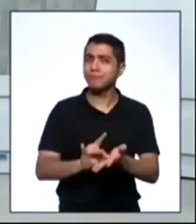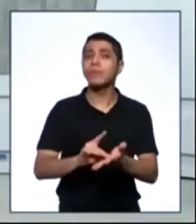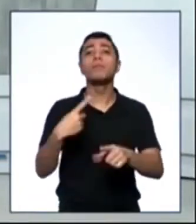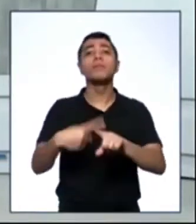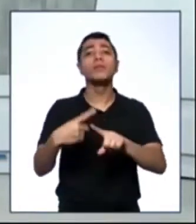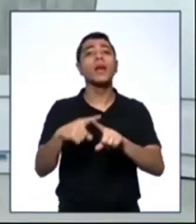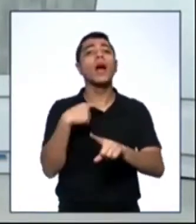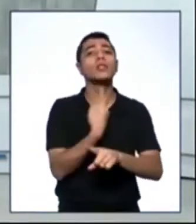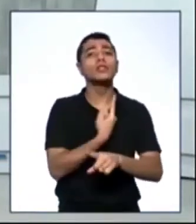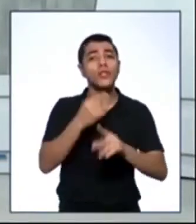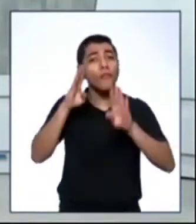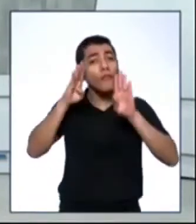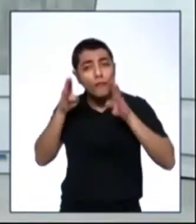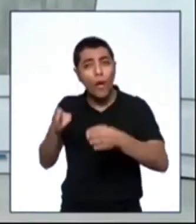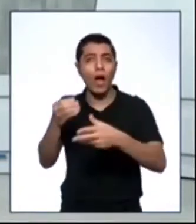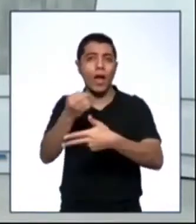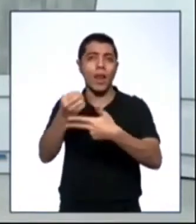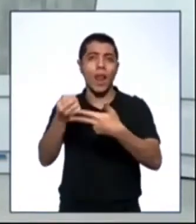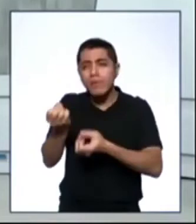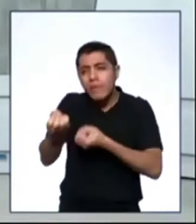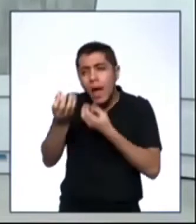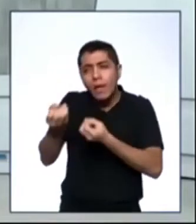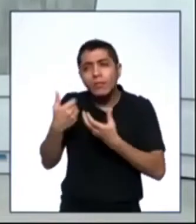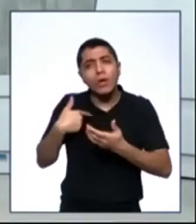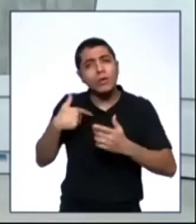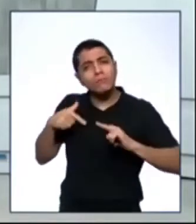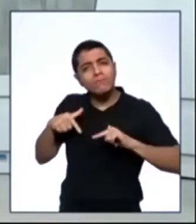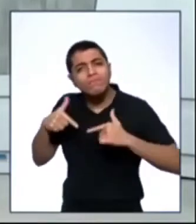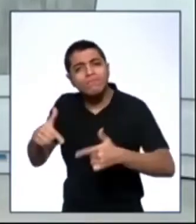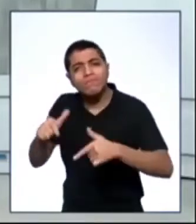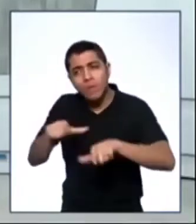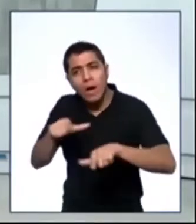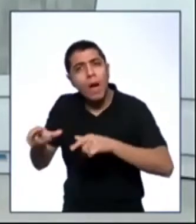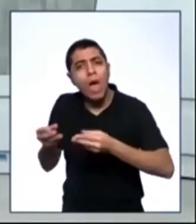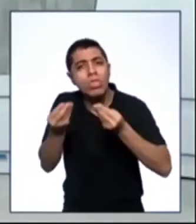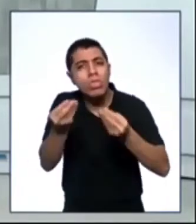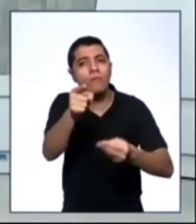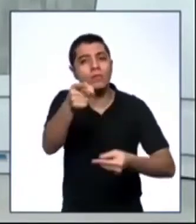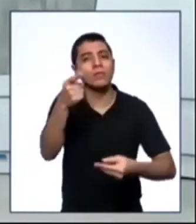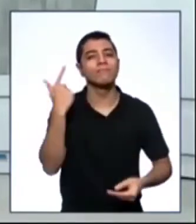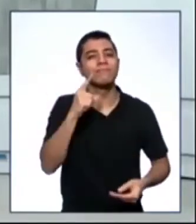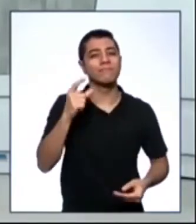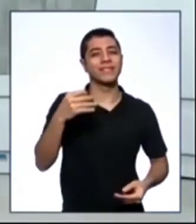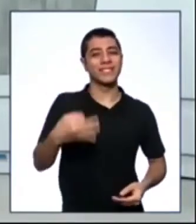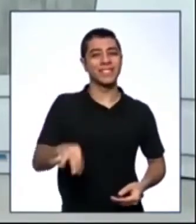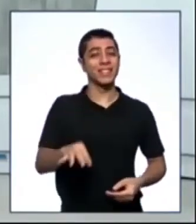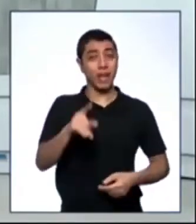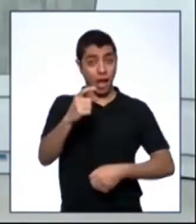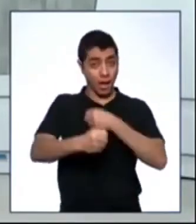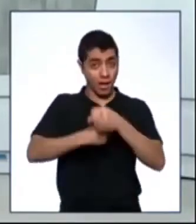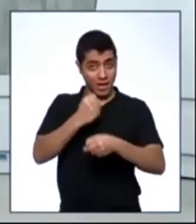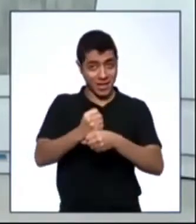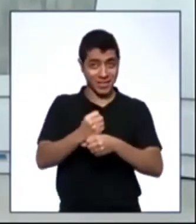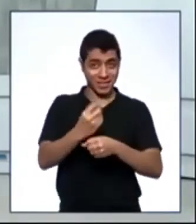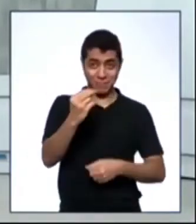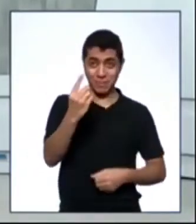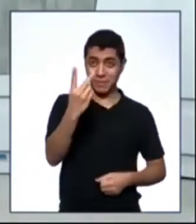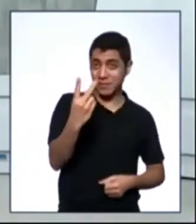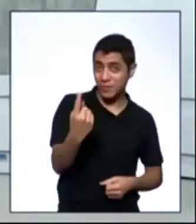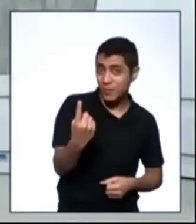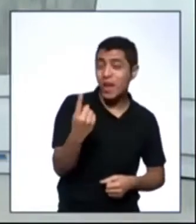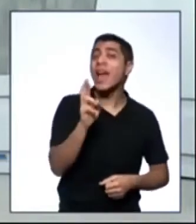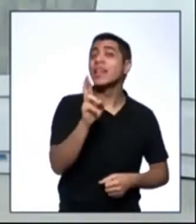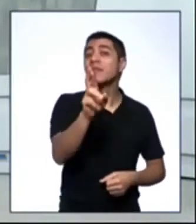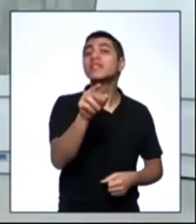aqui, mano. Eu tô trabalhando pra você acertar. Meu, e aí vai chegar no ano que vem, vai ser seu resultado, e você vai passar. E aí é bom pra você, é bom pra mim,